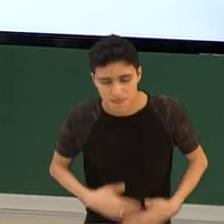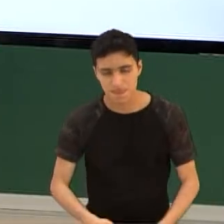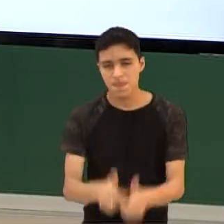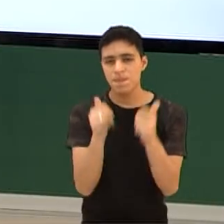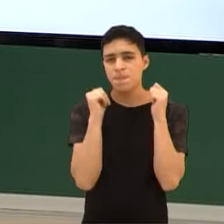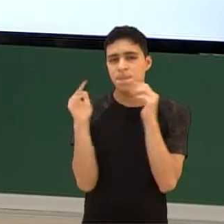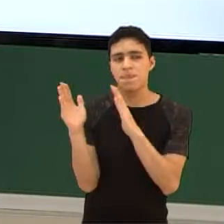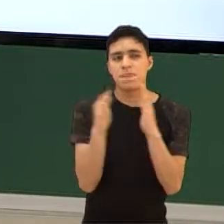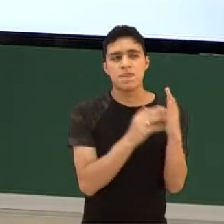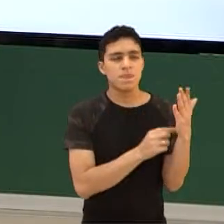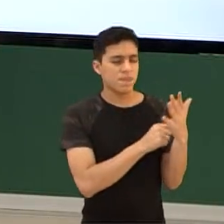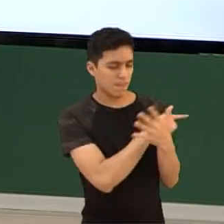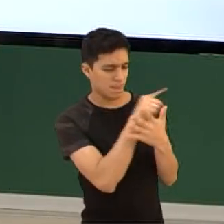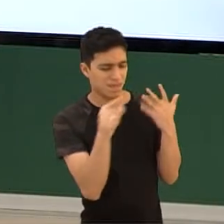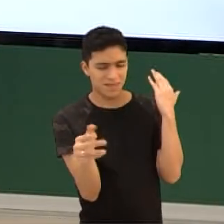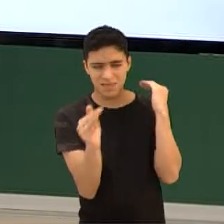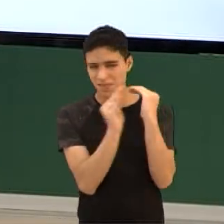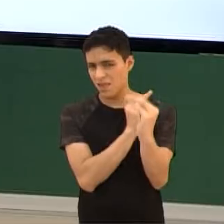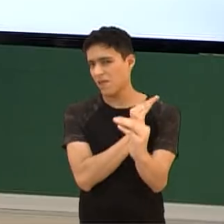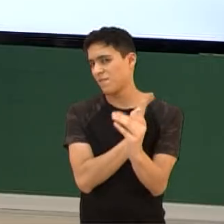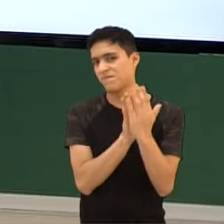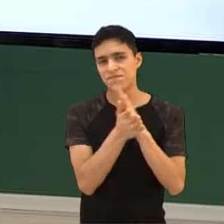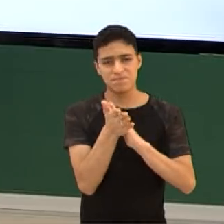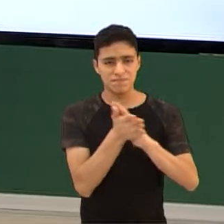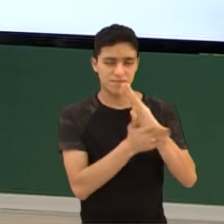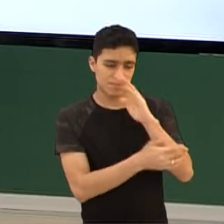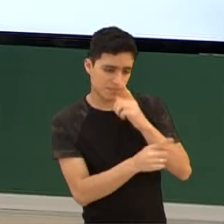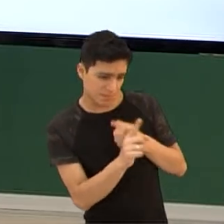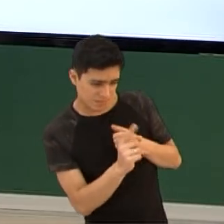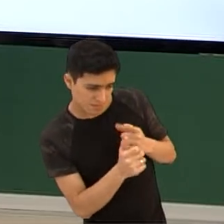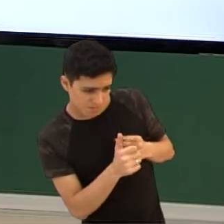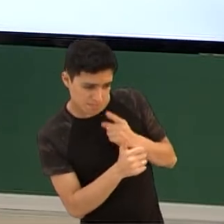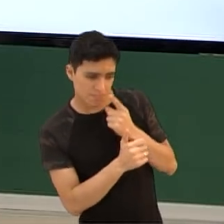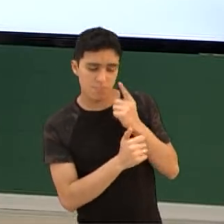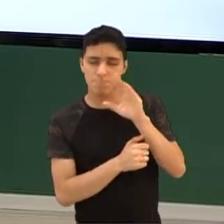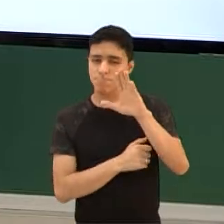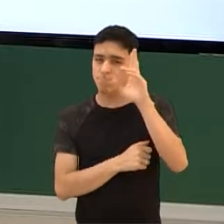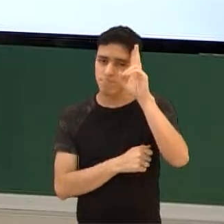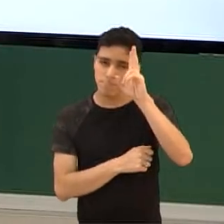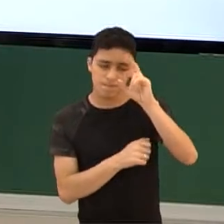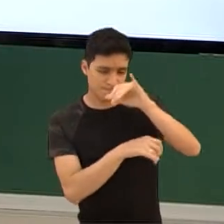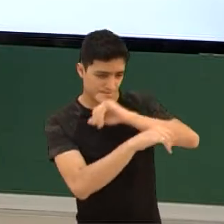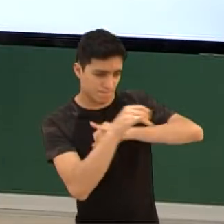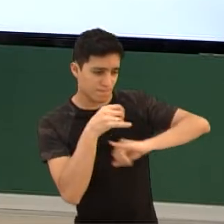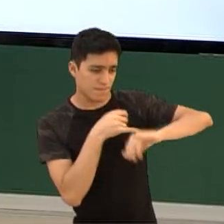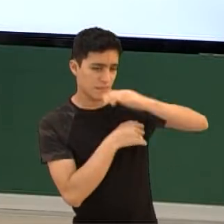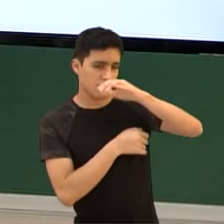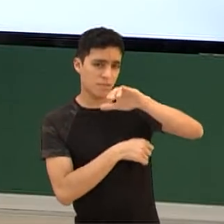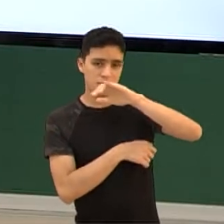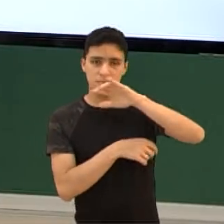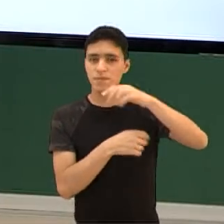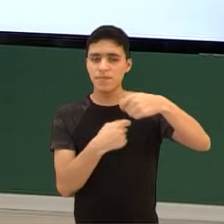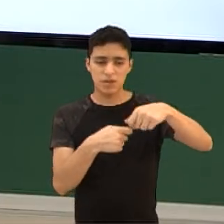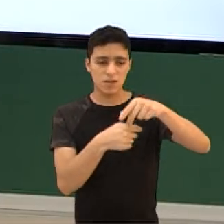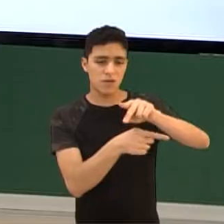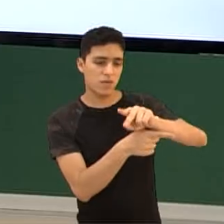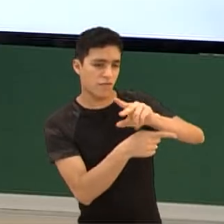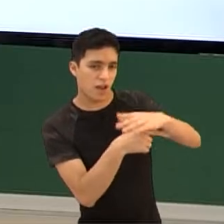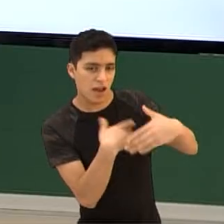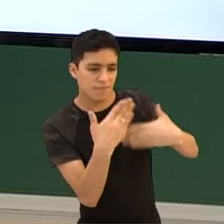E esses outros aqui, né, não tem nada a ver aqui, porque primeiro, né, a gente para lembrar que a energia cinética ela é conservada, tem que ter alguma coisa para